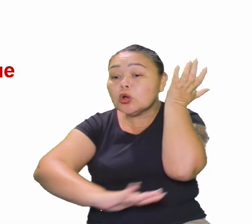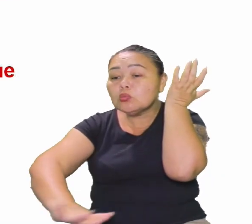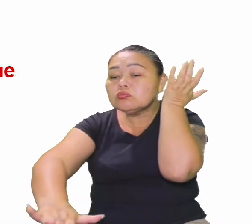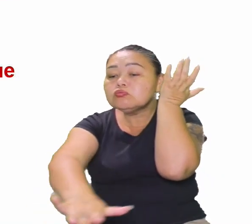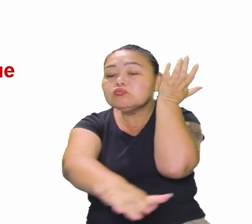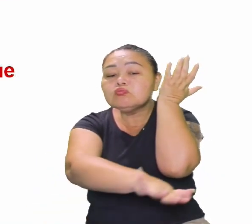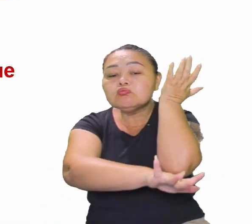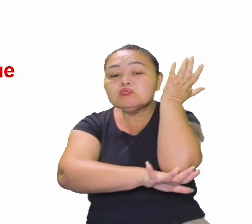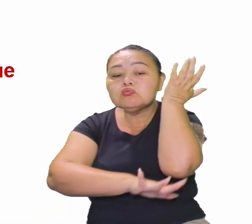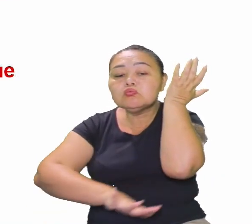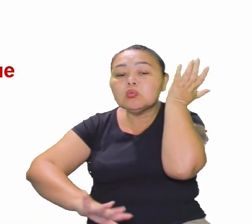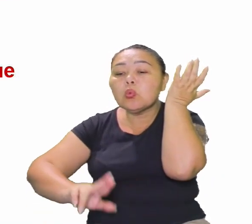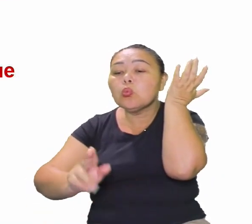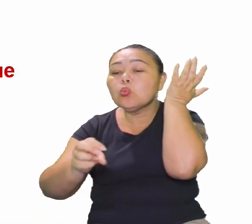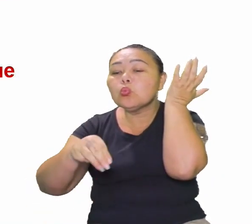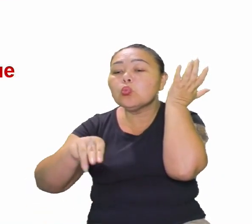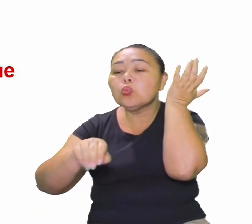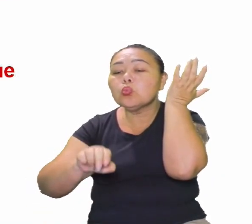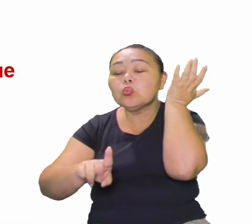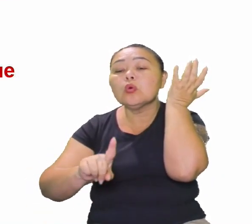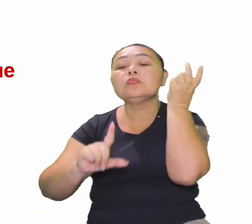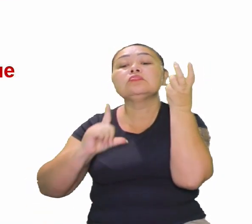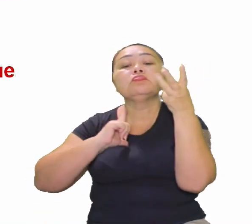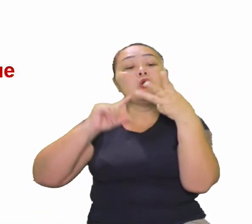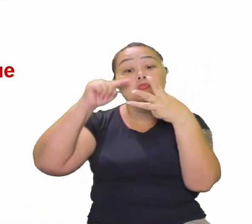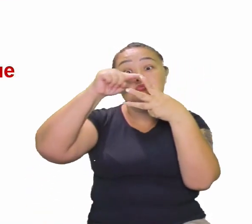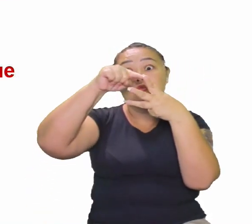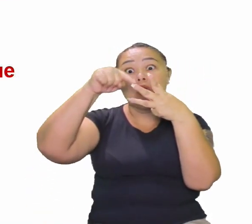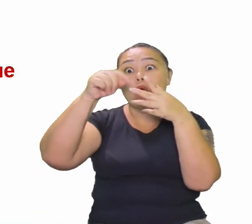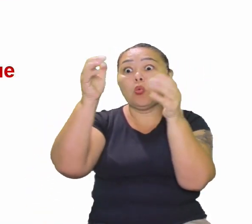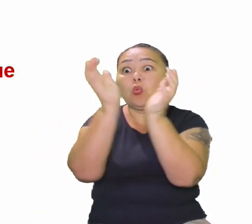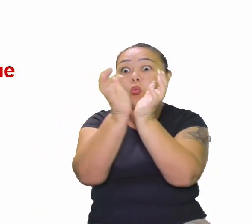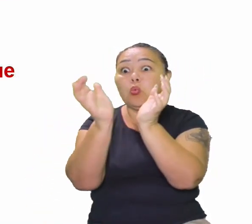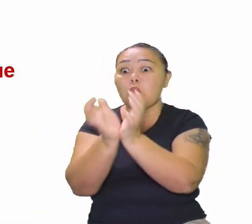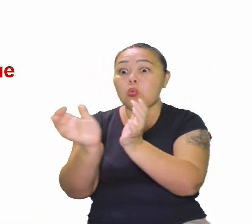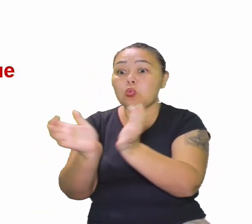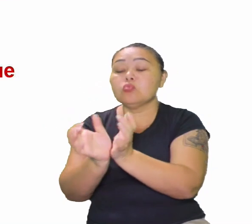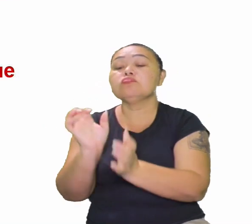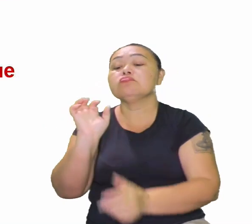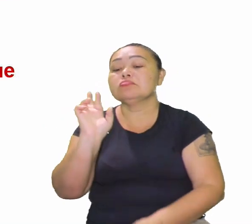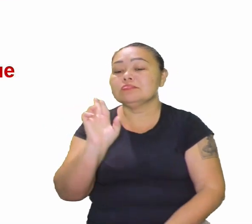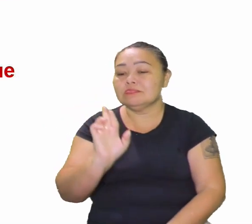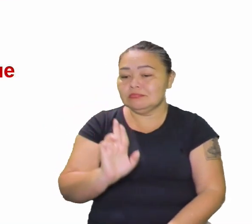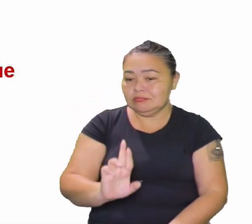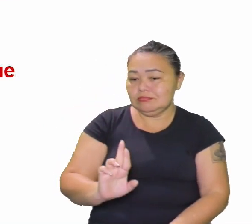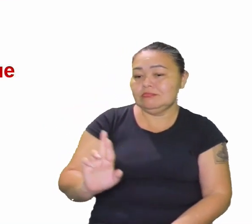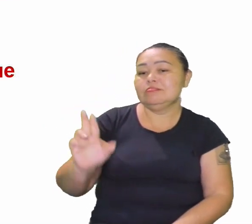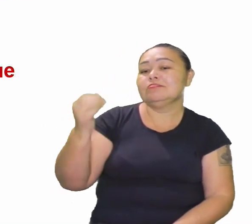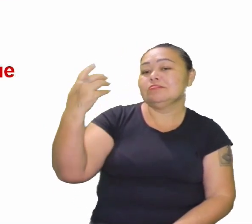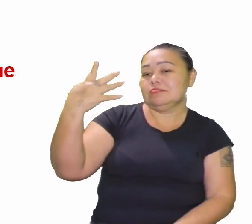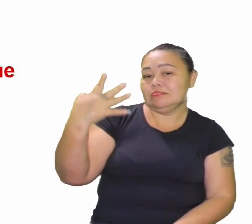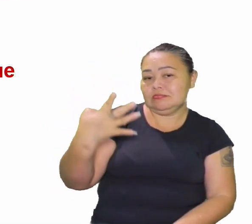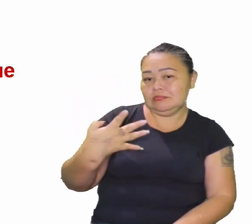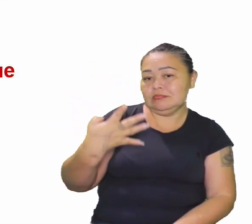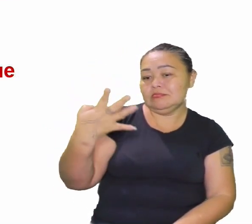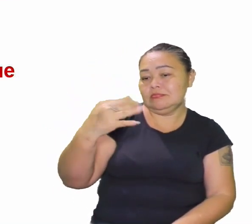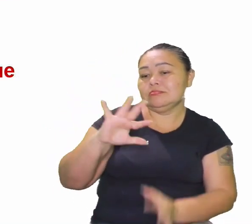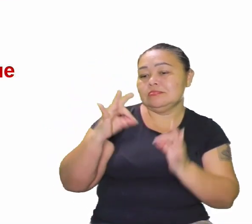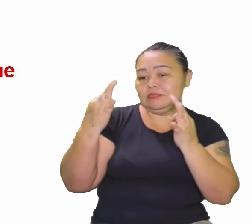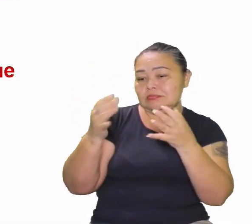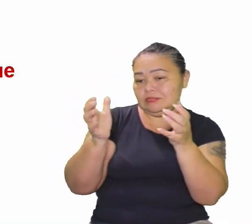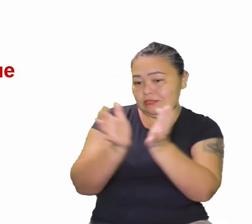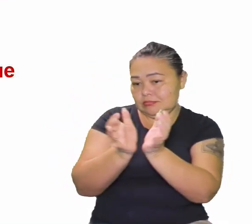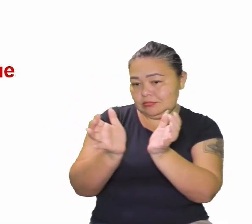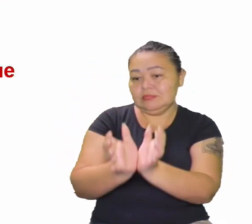que se alimentam de humus. Então, a gente também vai ter esses 3 grupos representativos aí dessas 4 famílias,